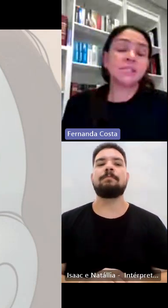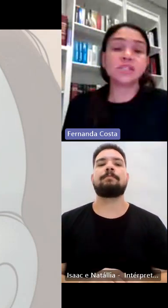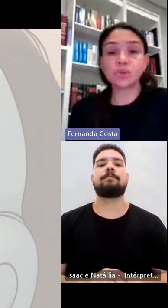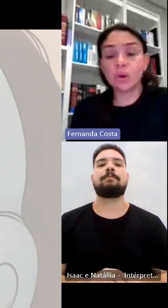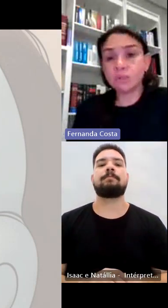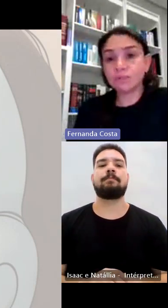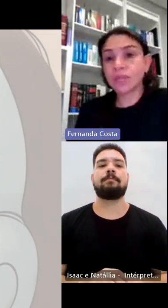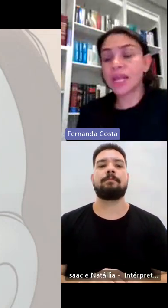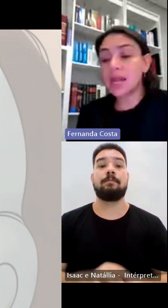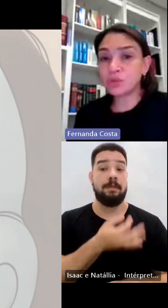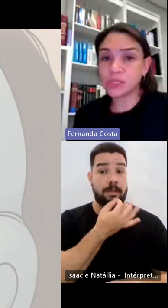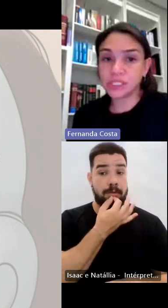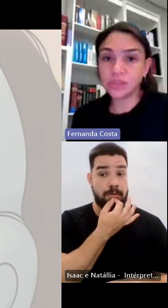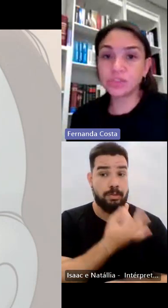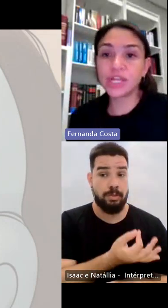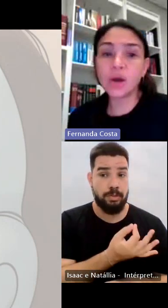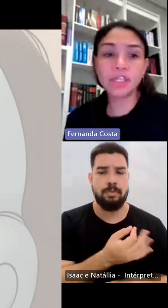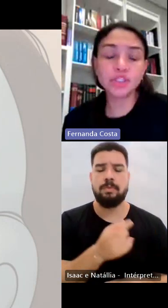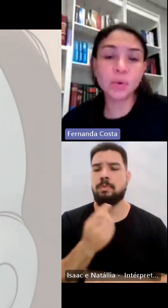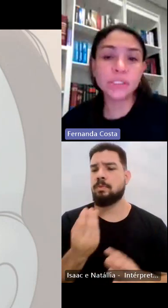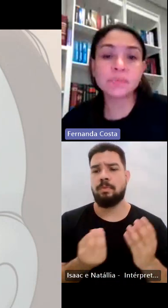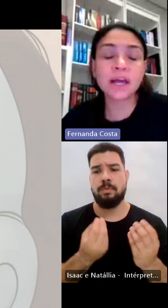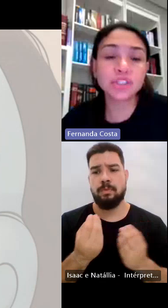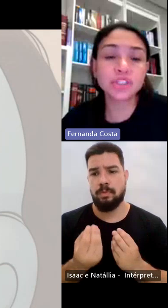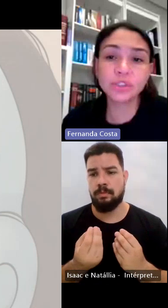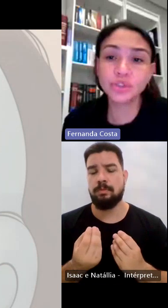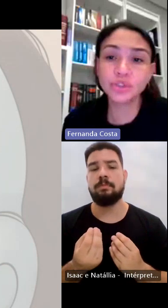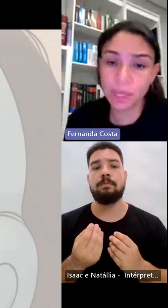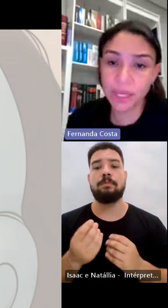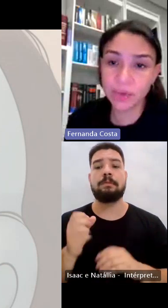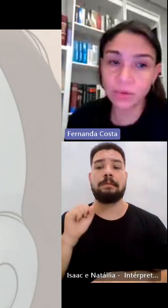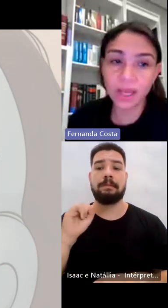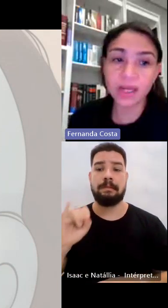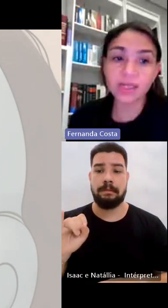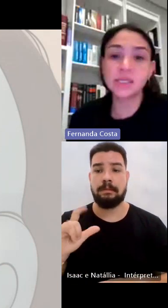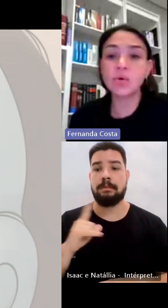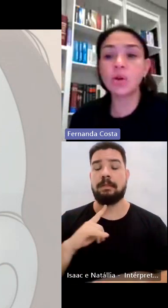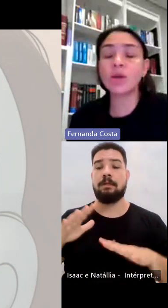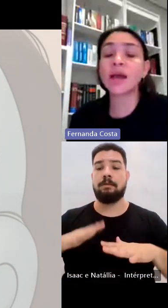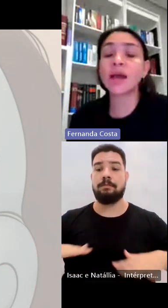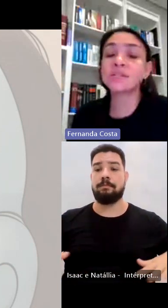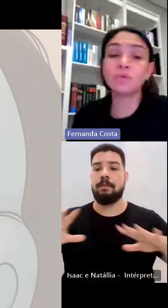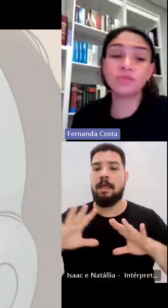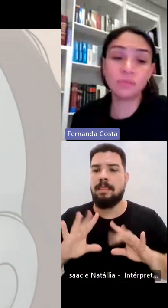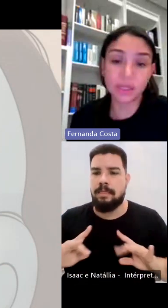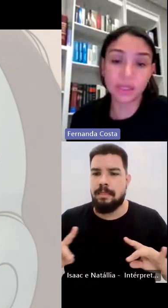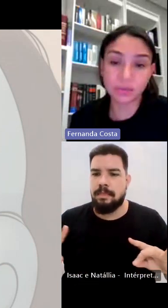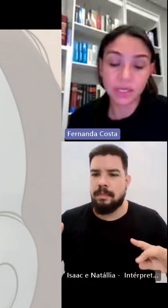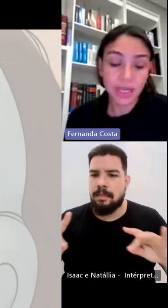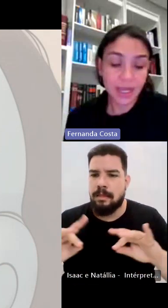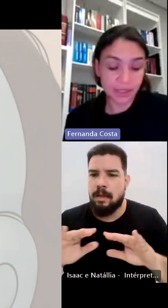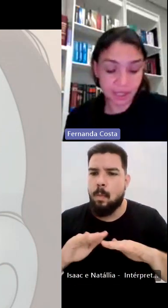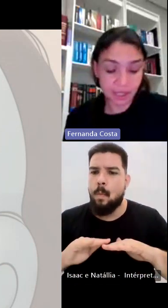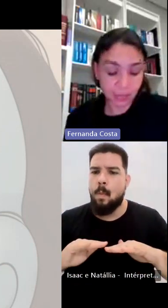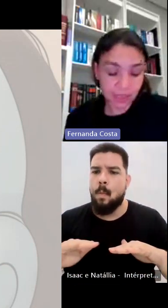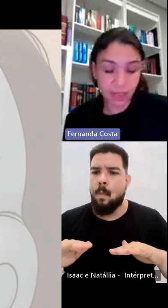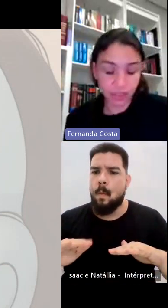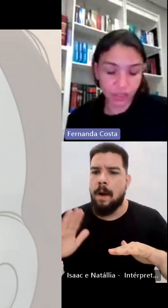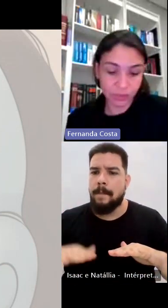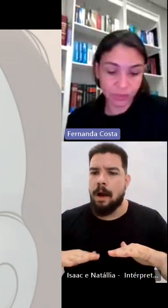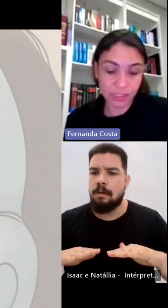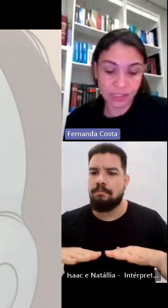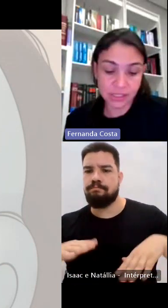Então, esse som, ele é produzido geralmente quando as partículas de um meio, elas são colocadas em movimento.